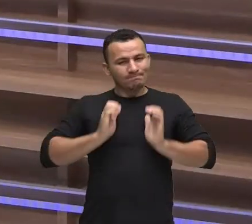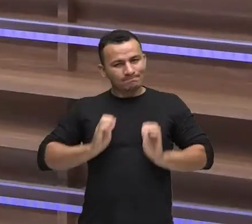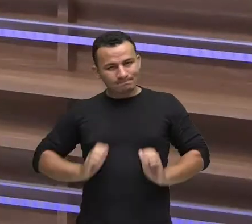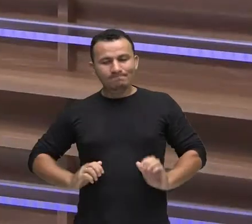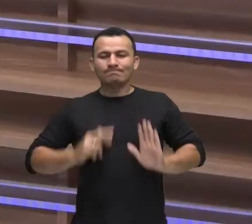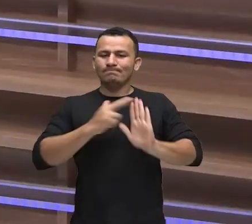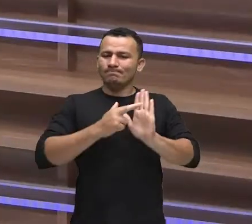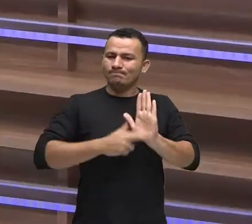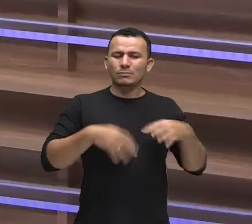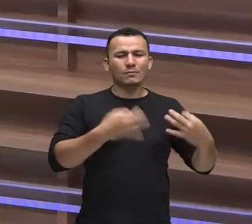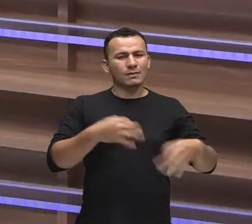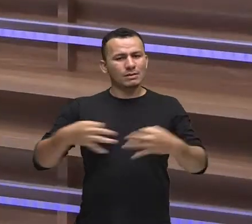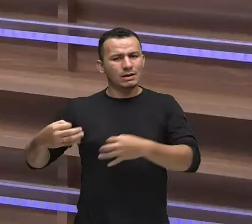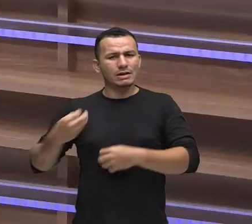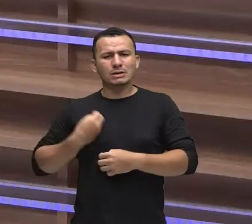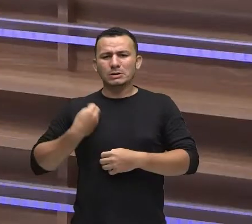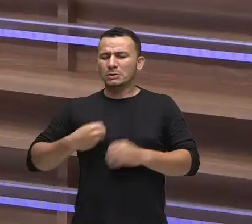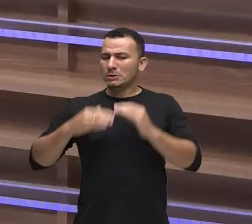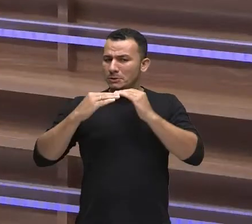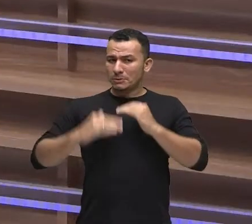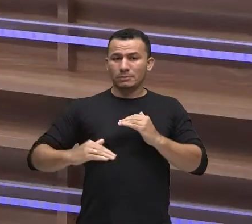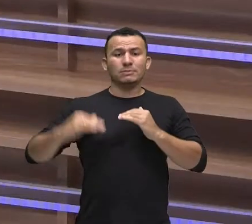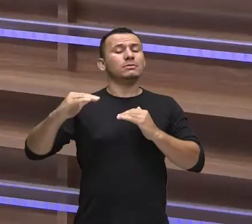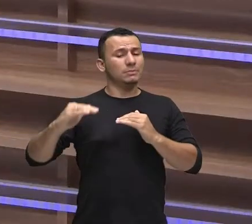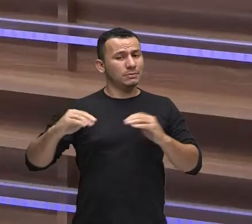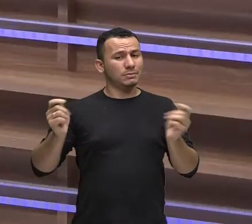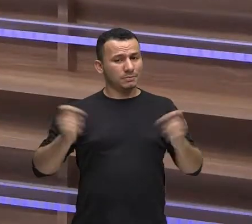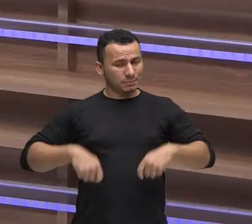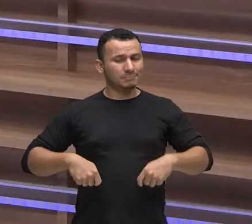ética mais adequada, mais correta possível,